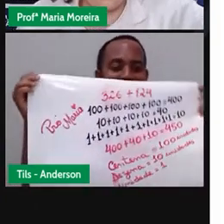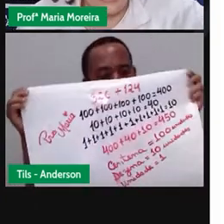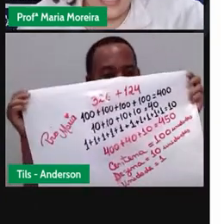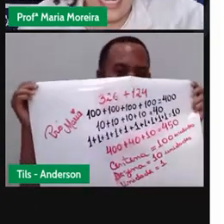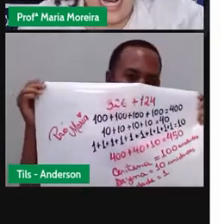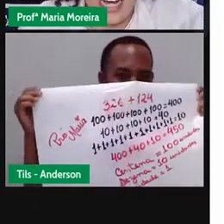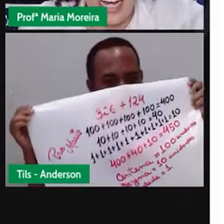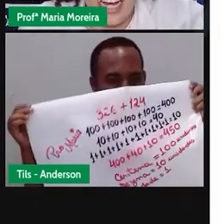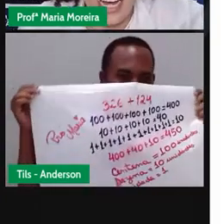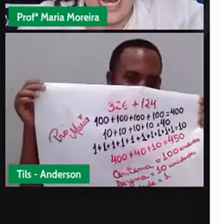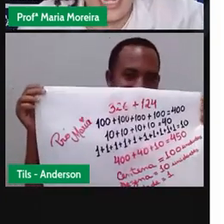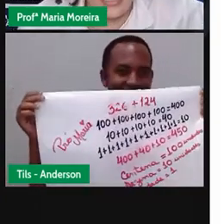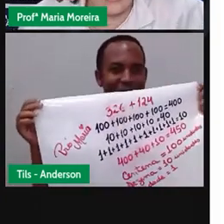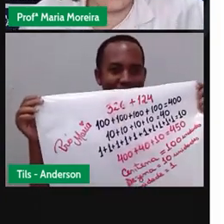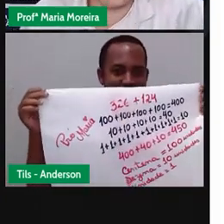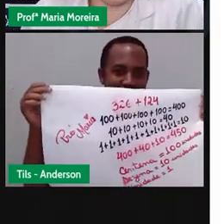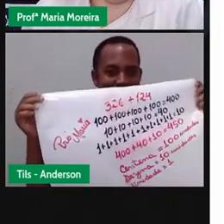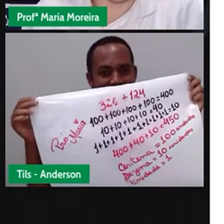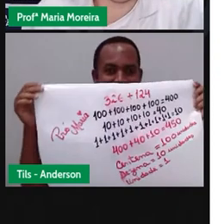Anderson.